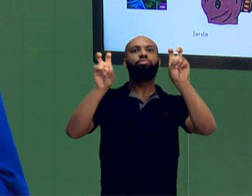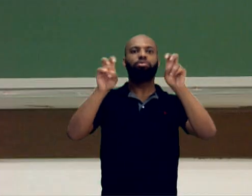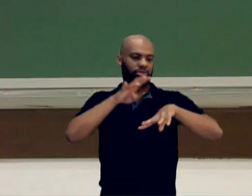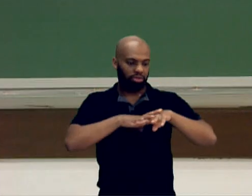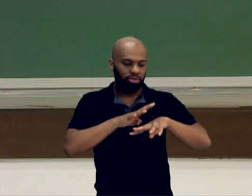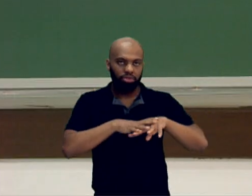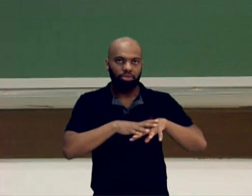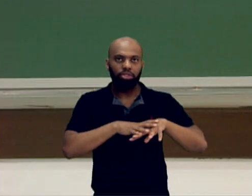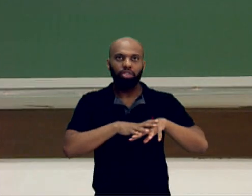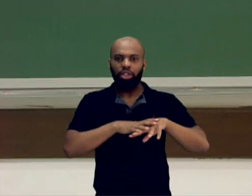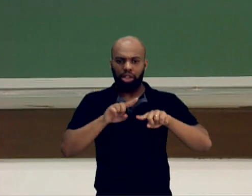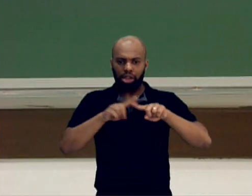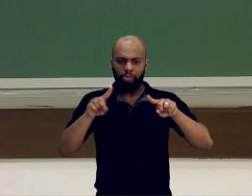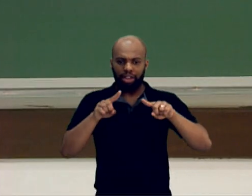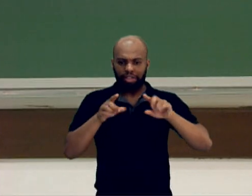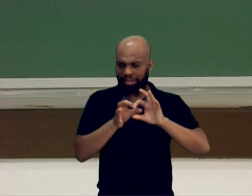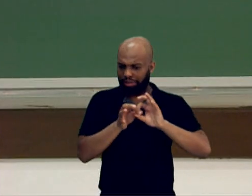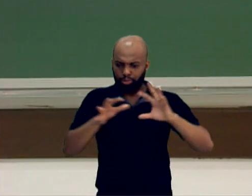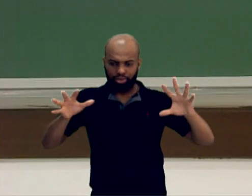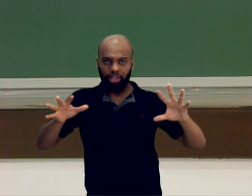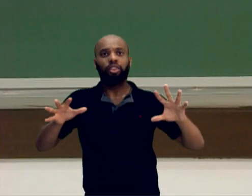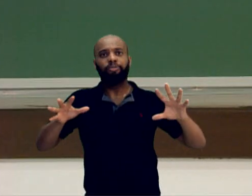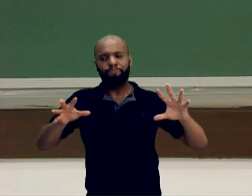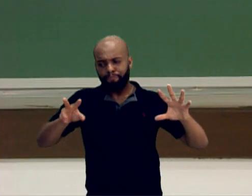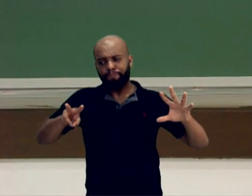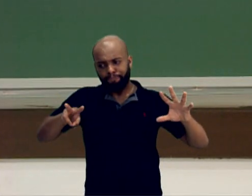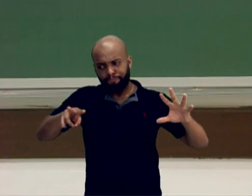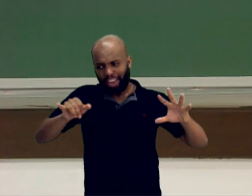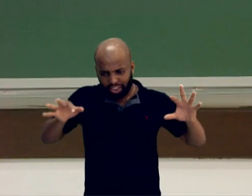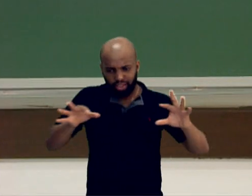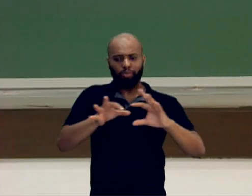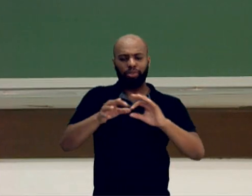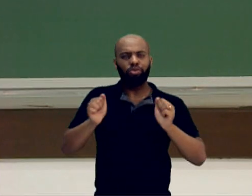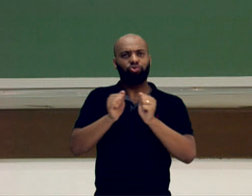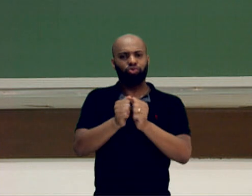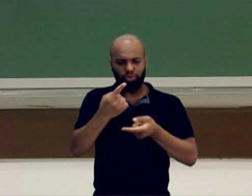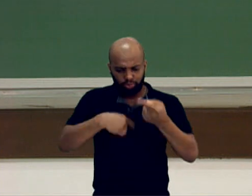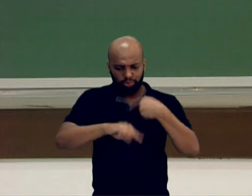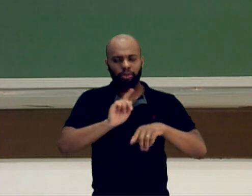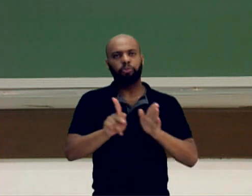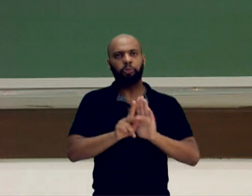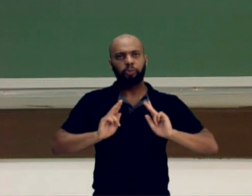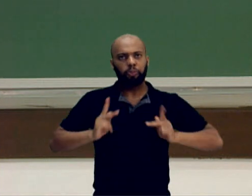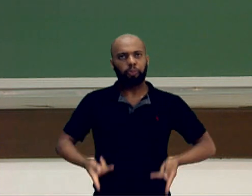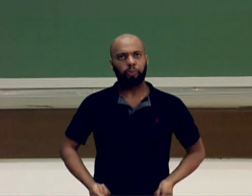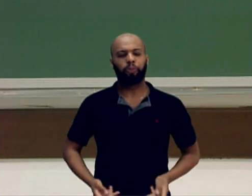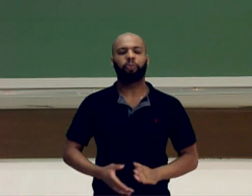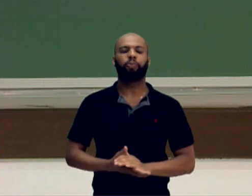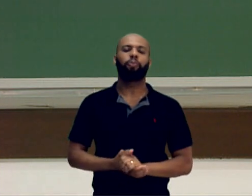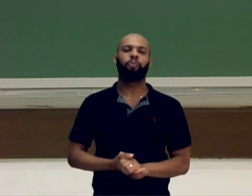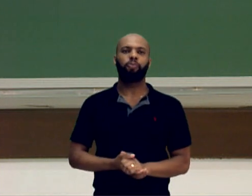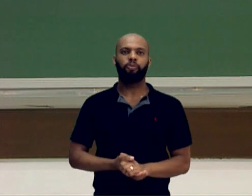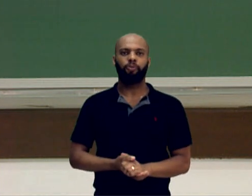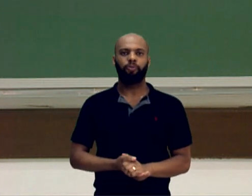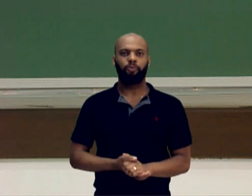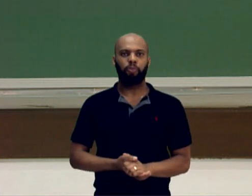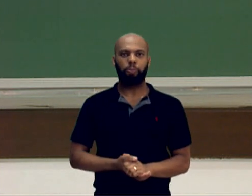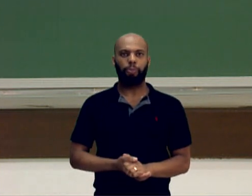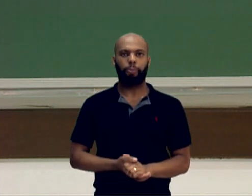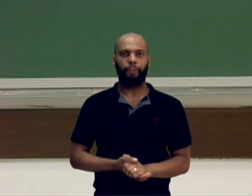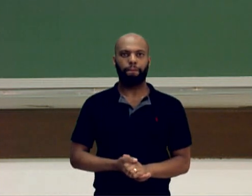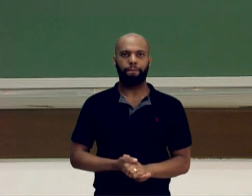que significa medida. Logo, é a ciência das medidas e das medições. Ah, então a humanidade sentiu a